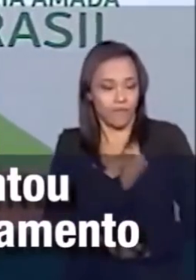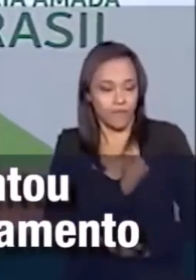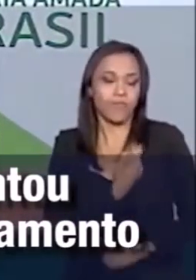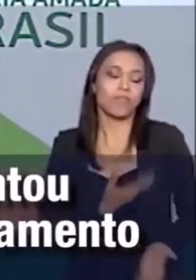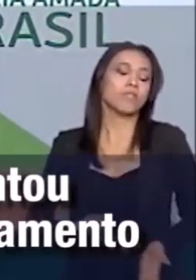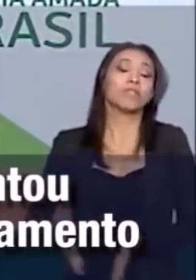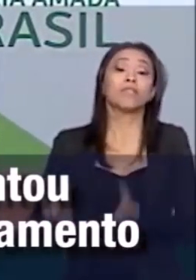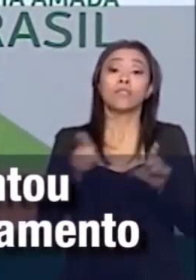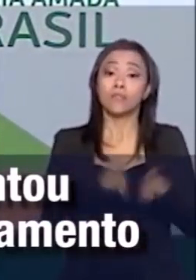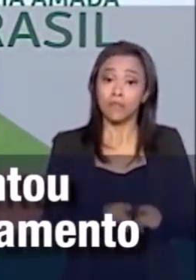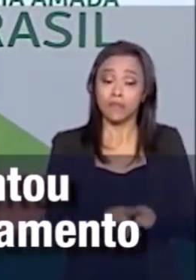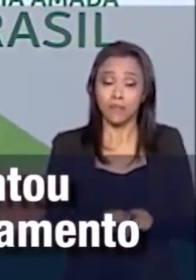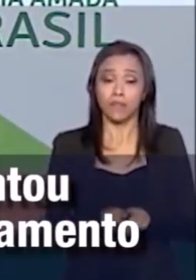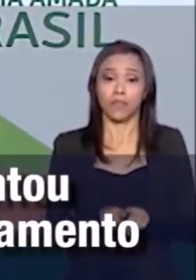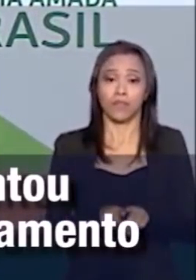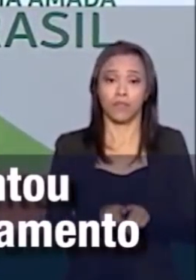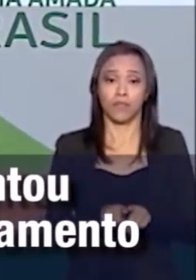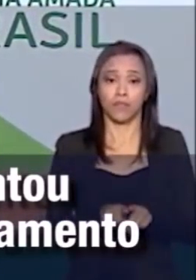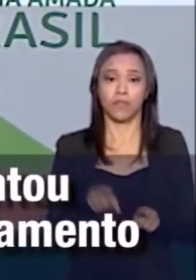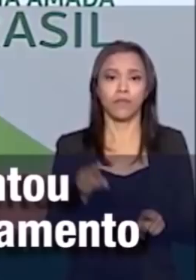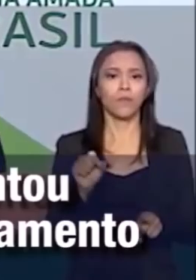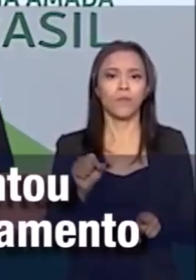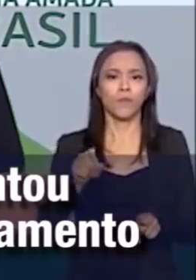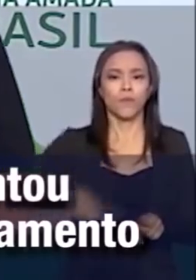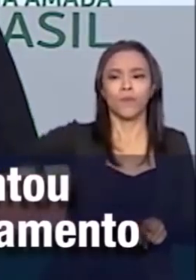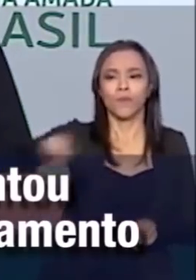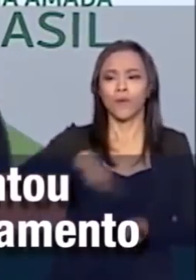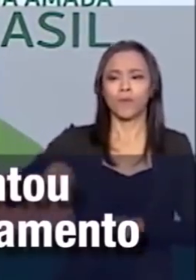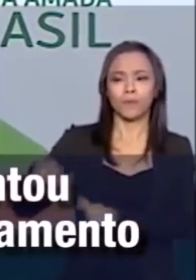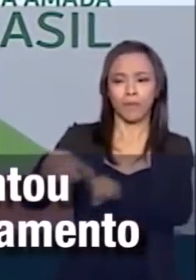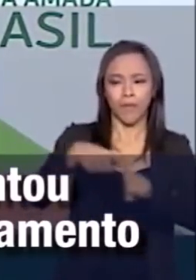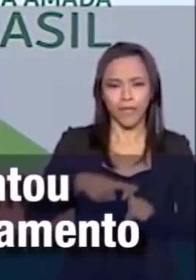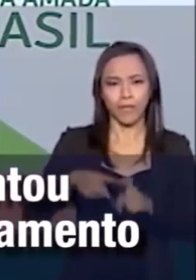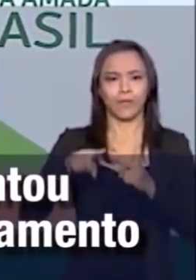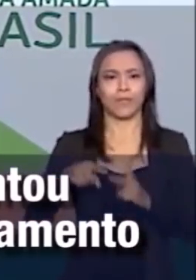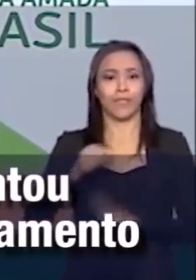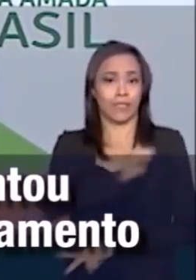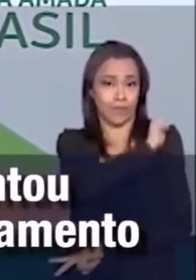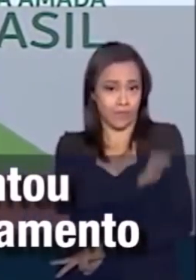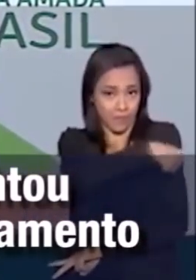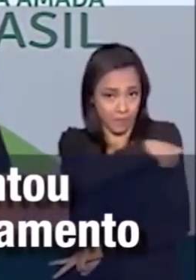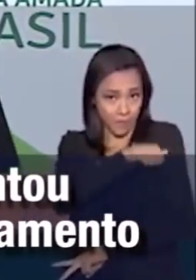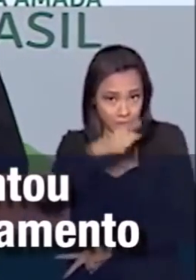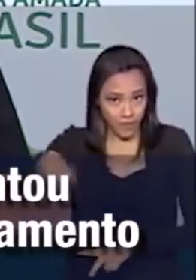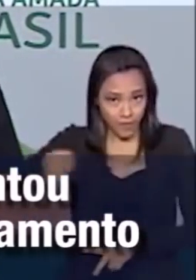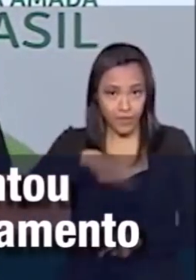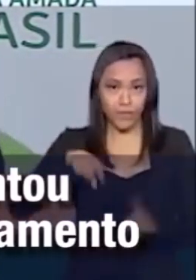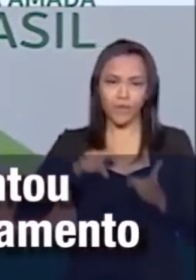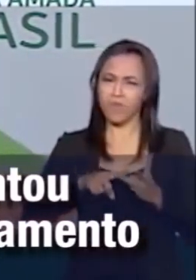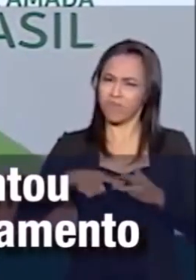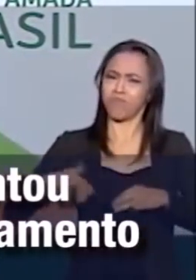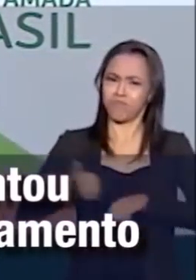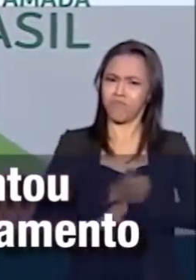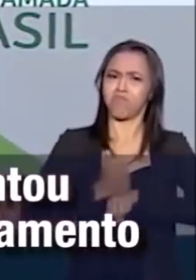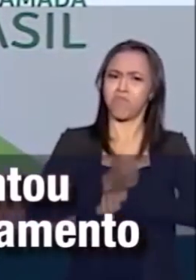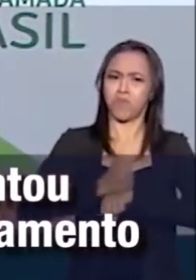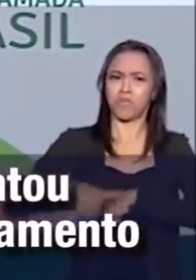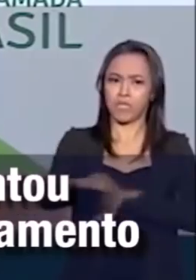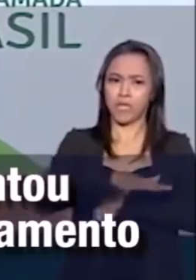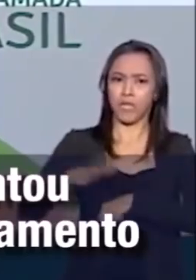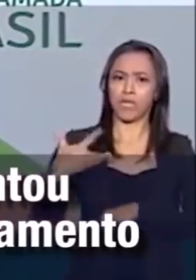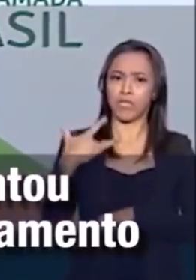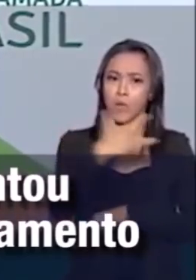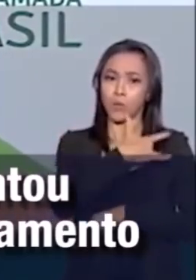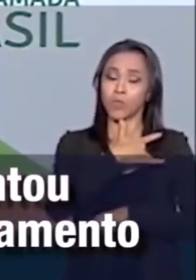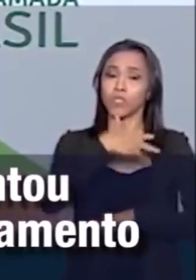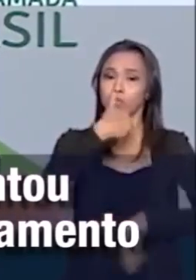e também aos nossos médicos, enfermeiros e profissionais da saúde que me atenderam